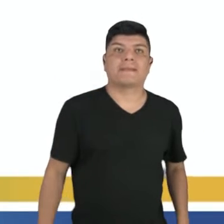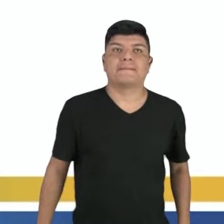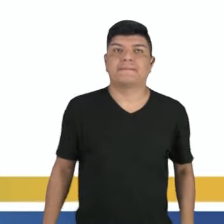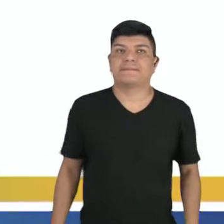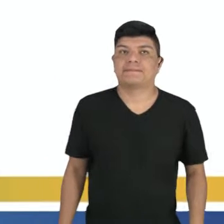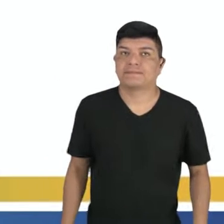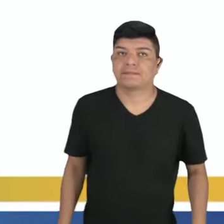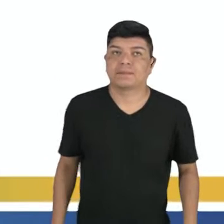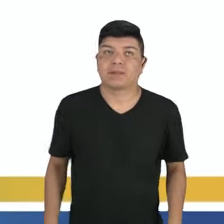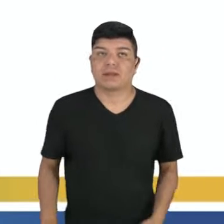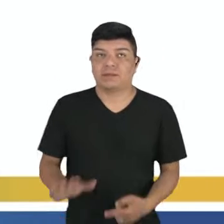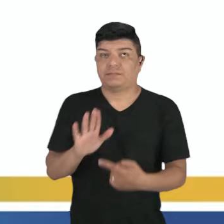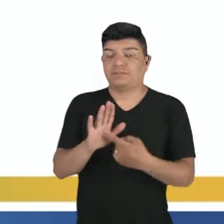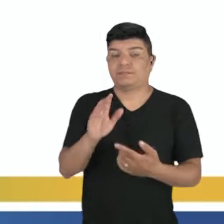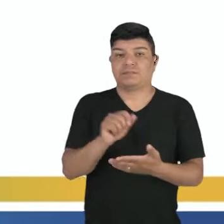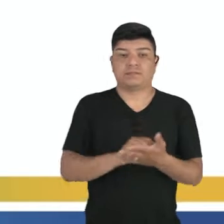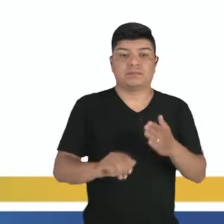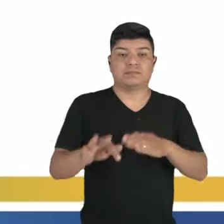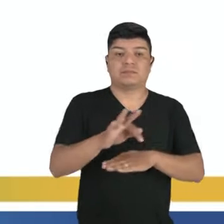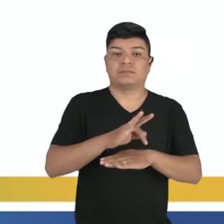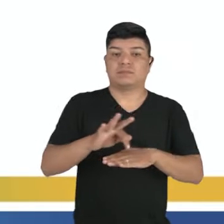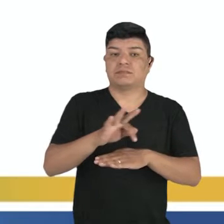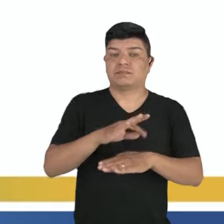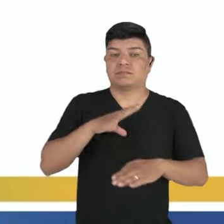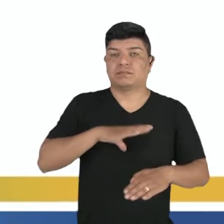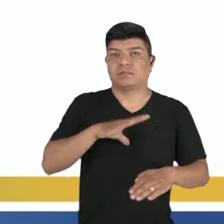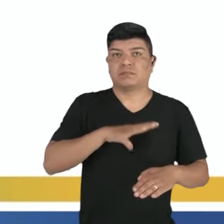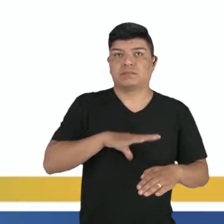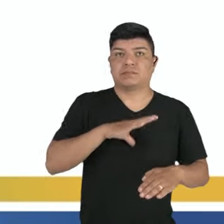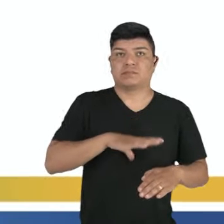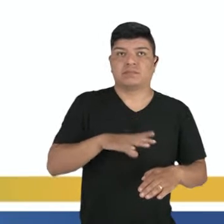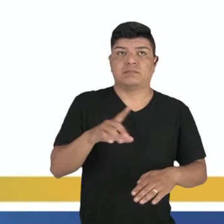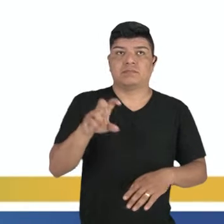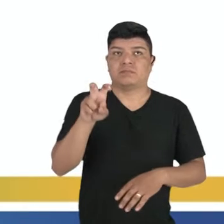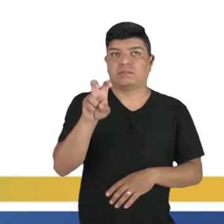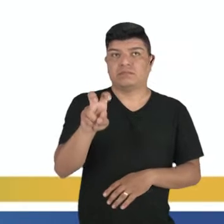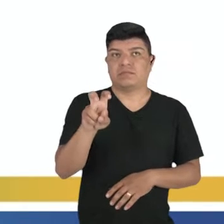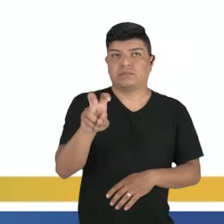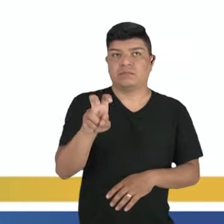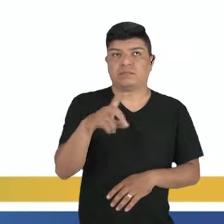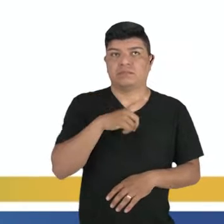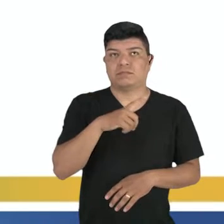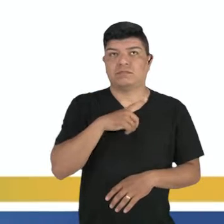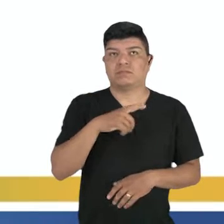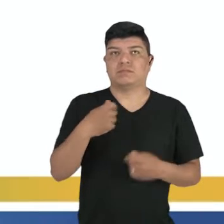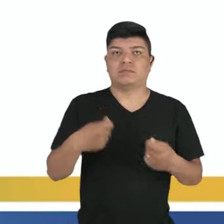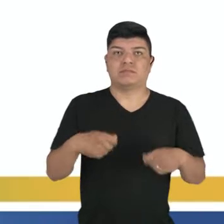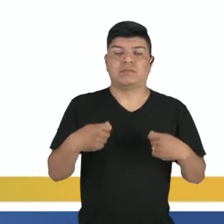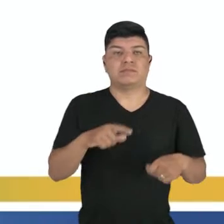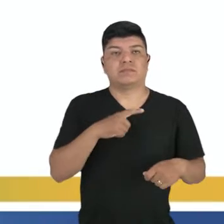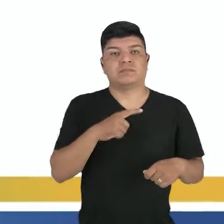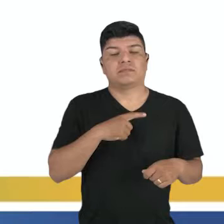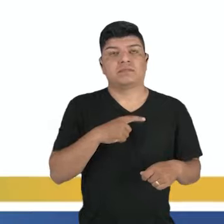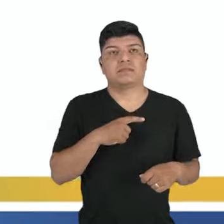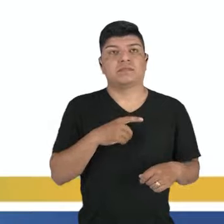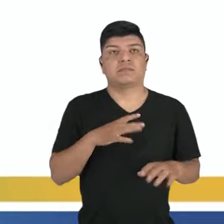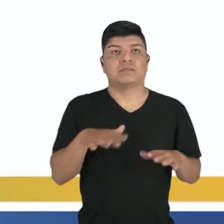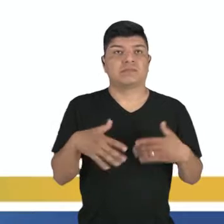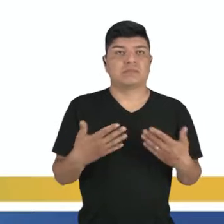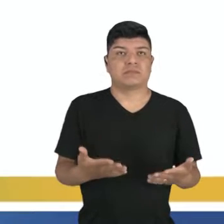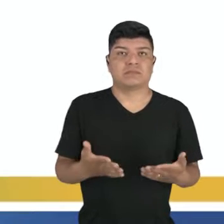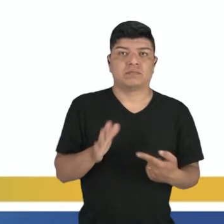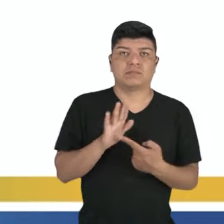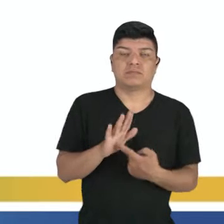Próximo. Na modalidade escrita formal da língua portuguesa, das 5 competências exigidas para a redação, as quais